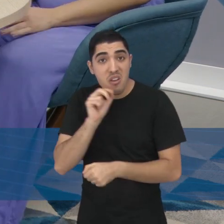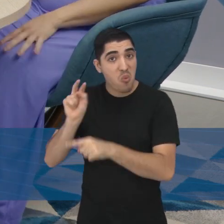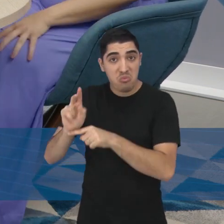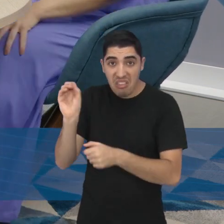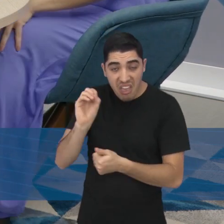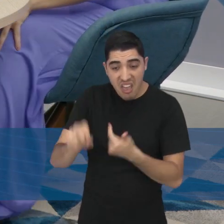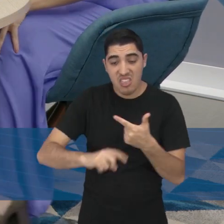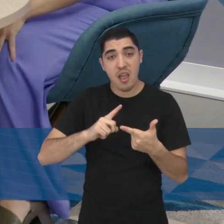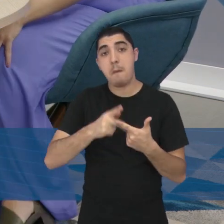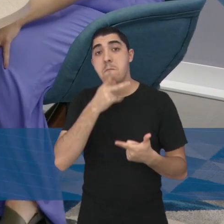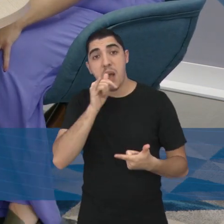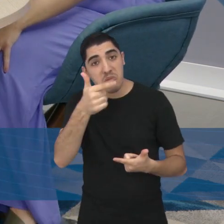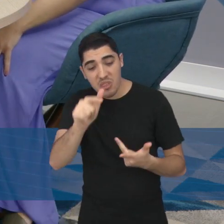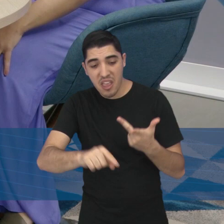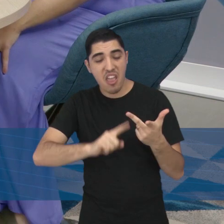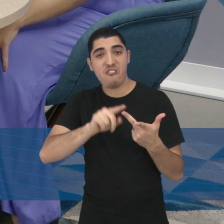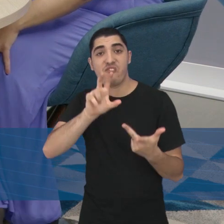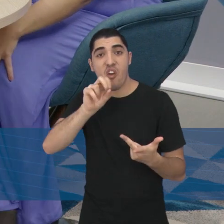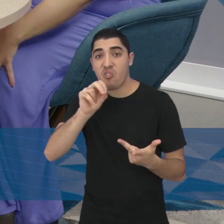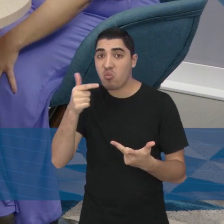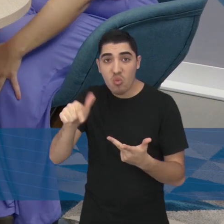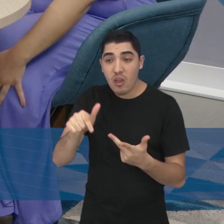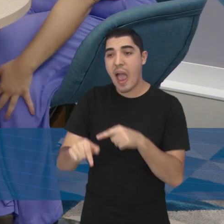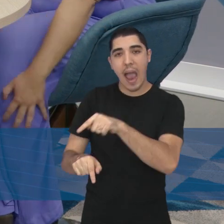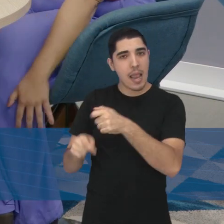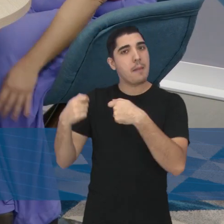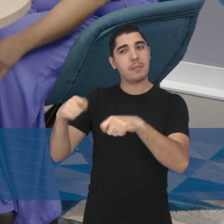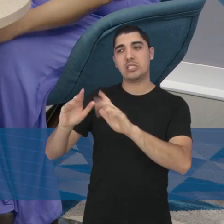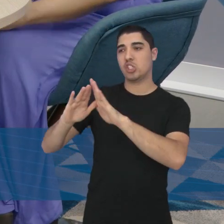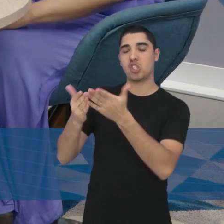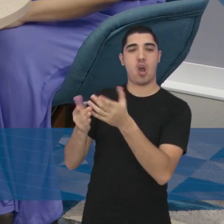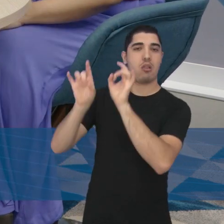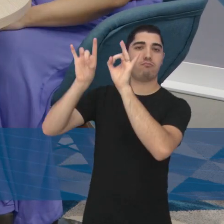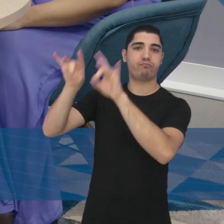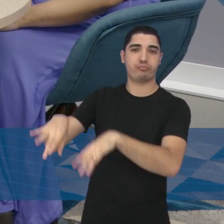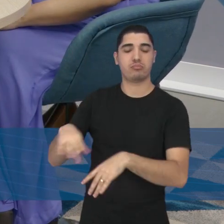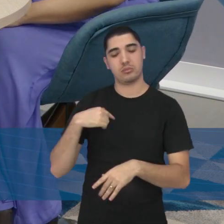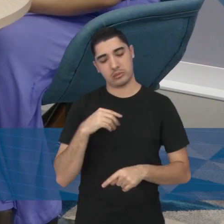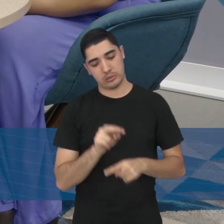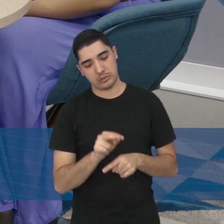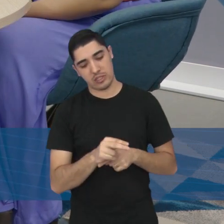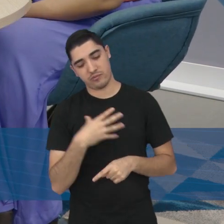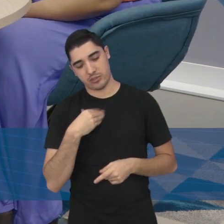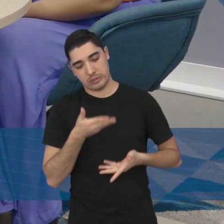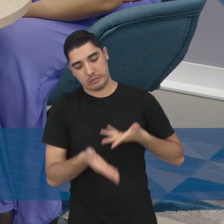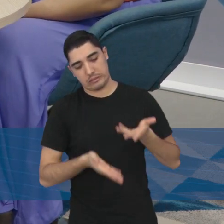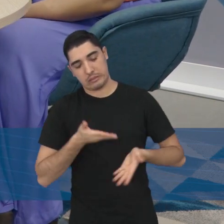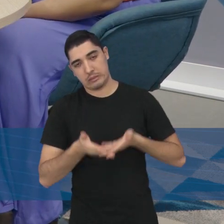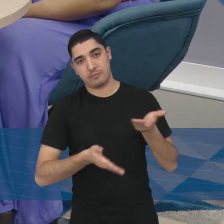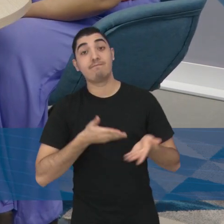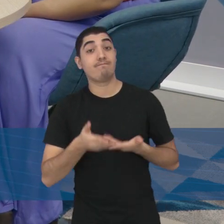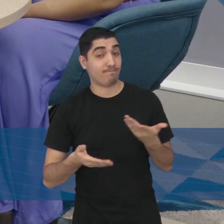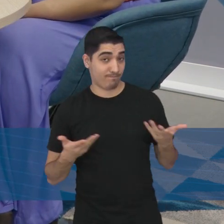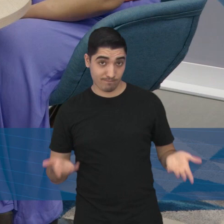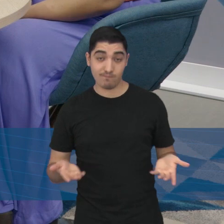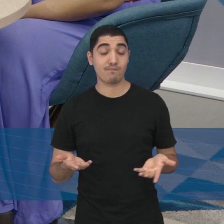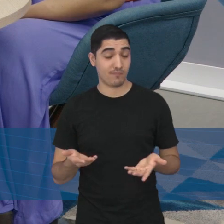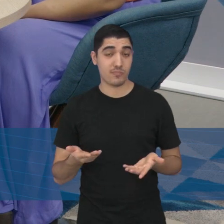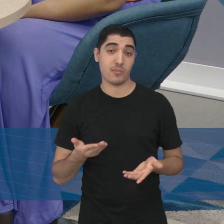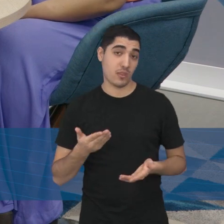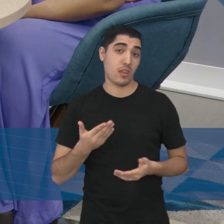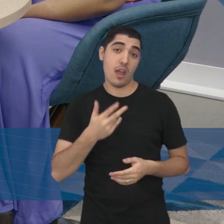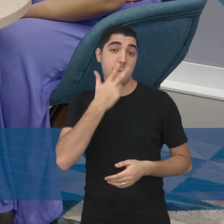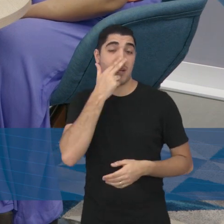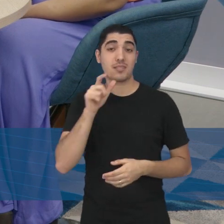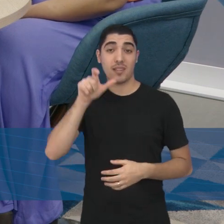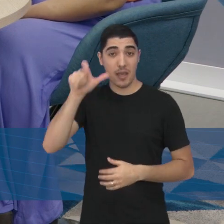tem a avó, por perto que seja, ela vai ter de deixar de estudar, né? Só tem ela para ficar com aquela criança, enfim, vai